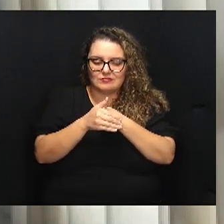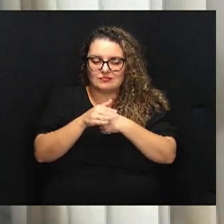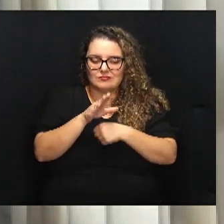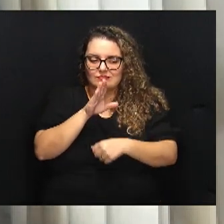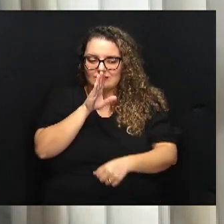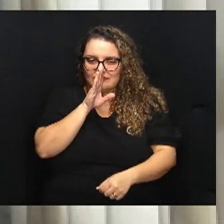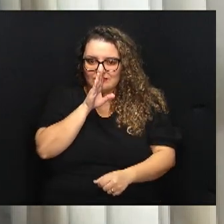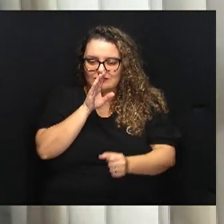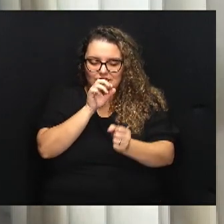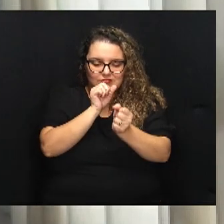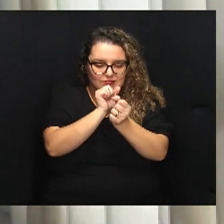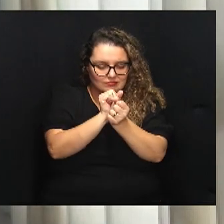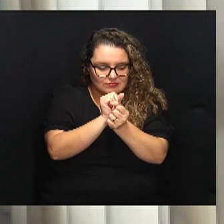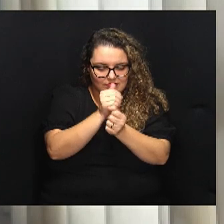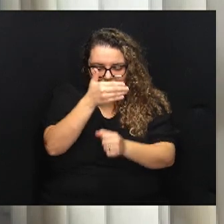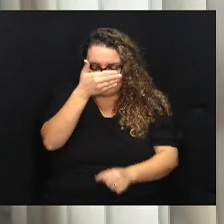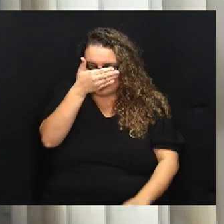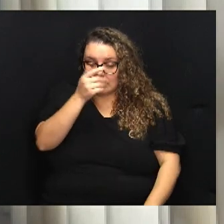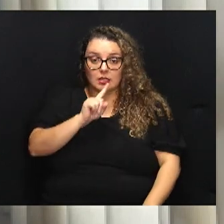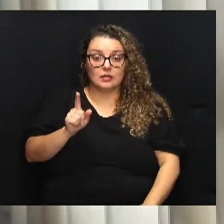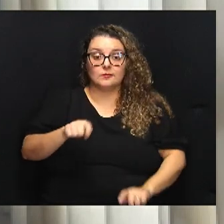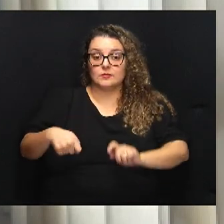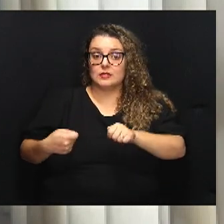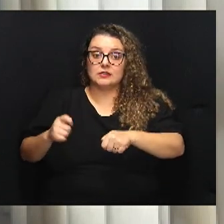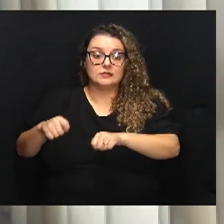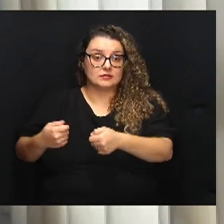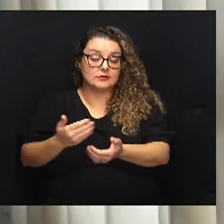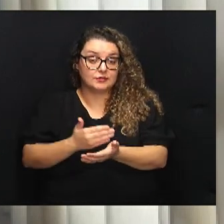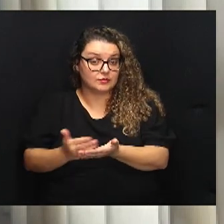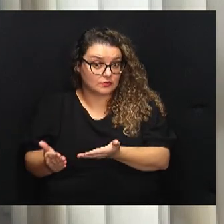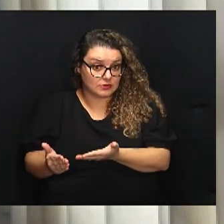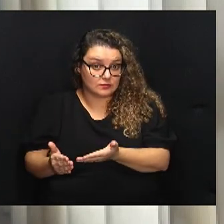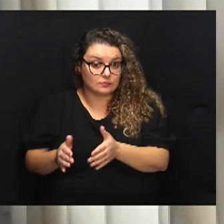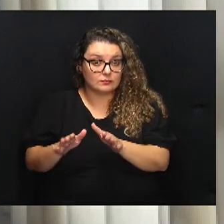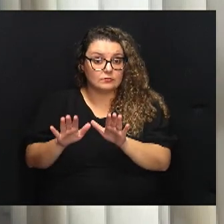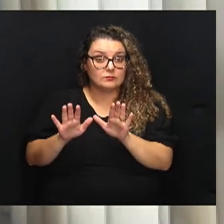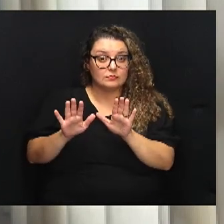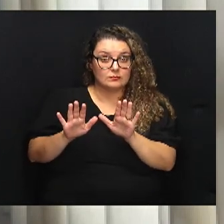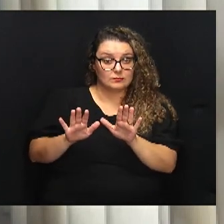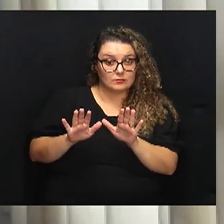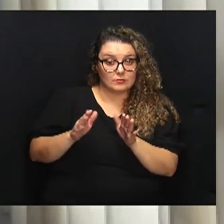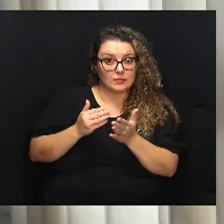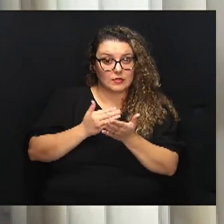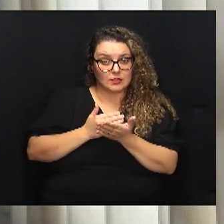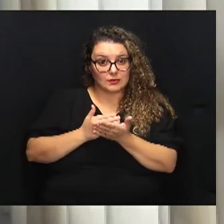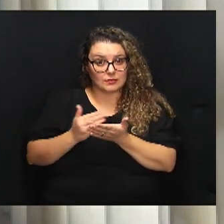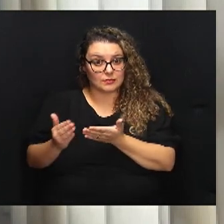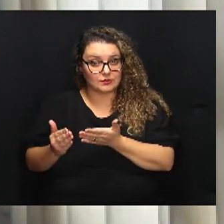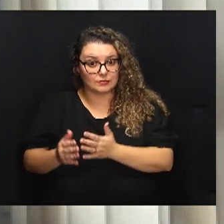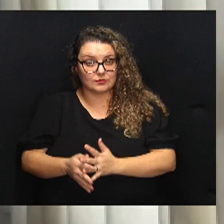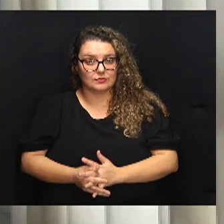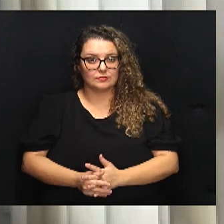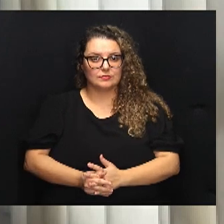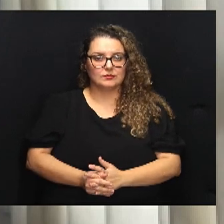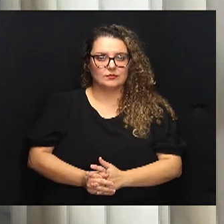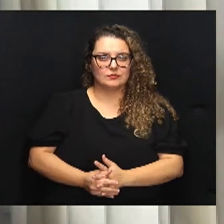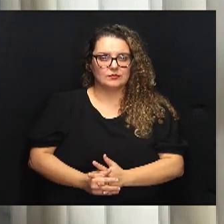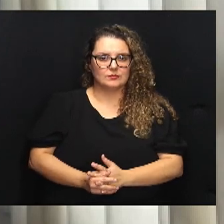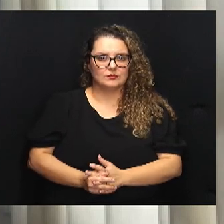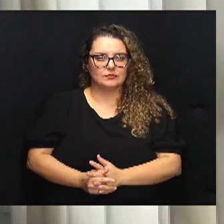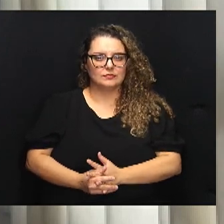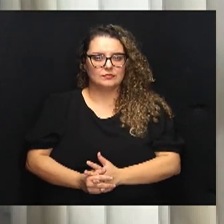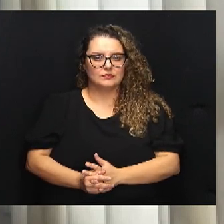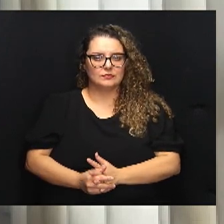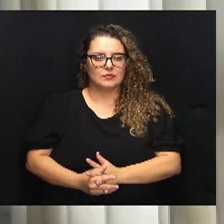não dá muitos sinais, inicialmente, mas ele começa a dizer,